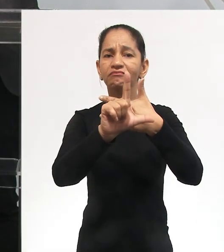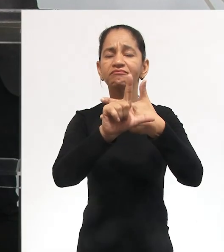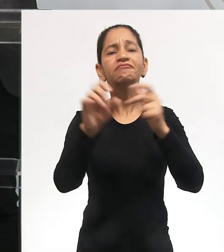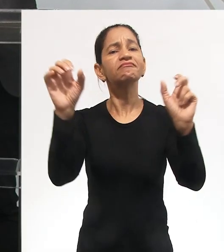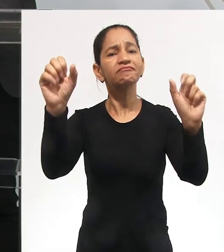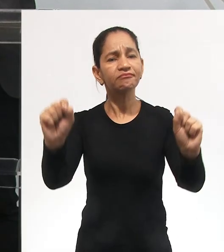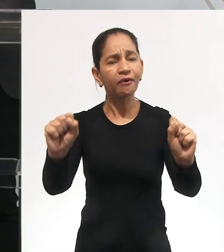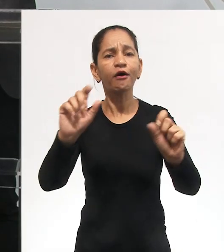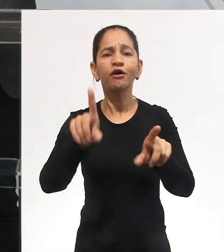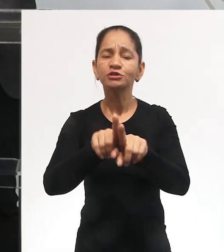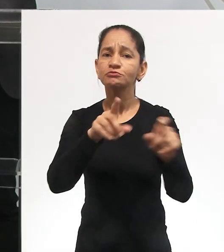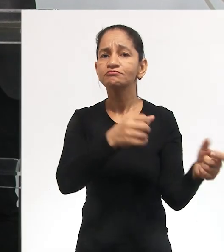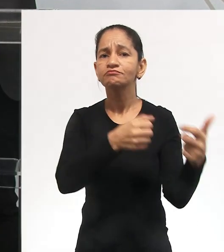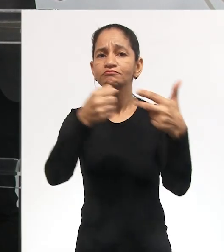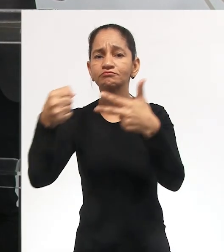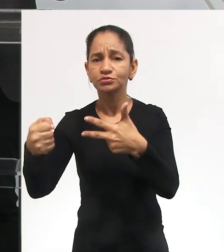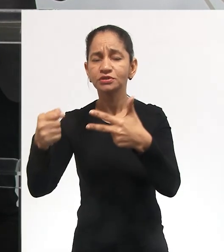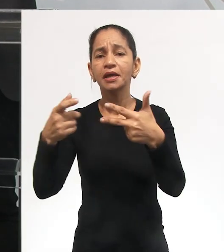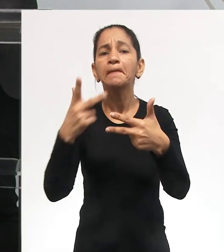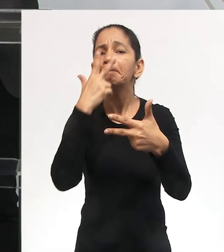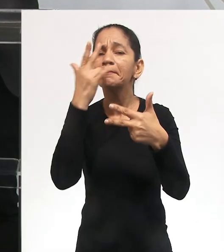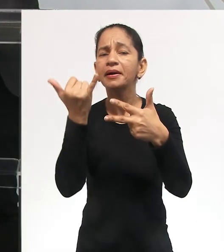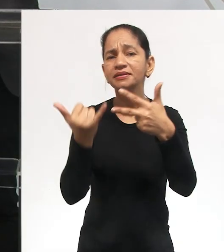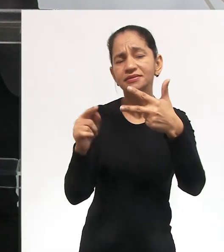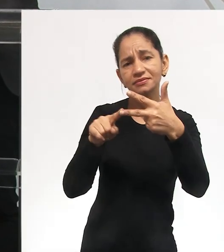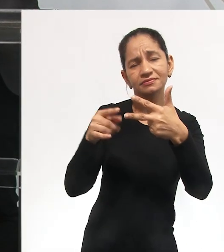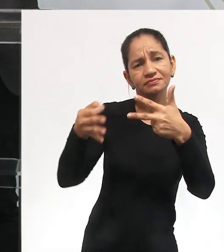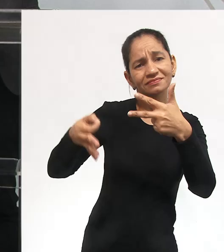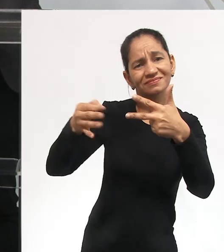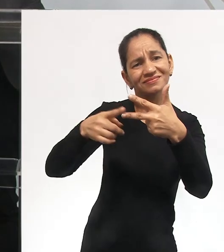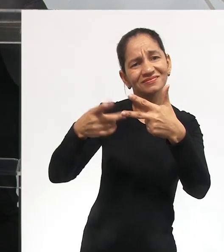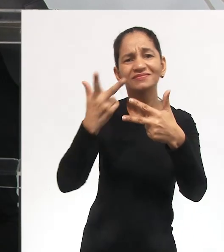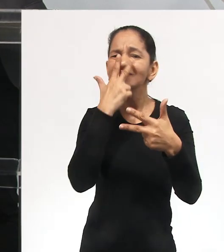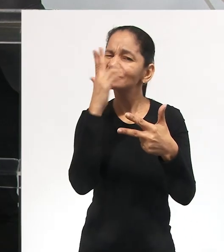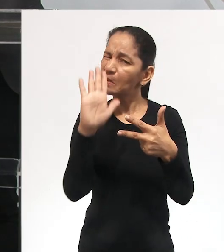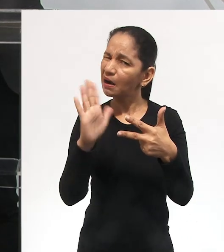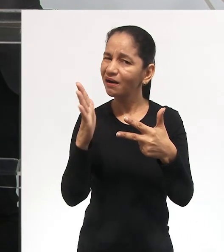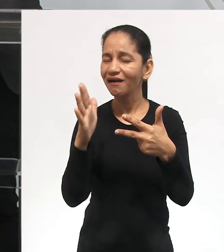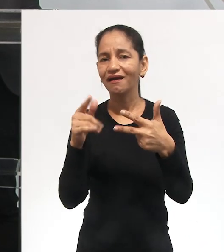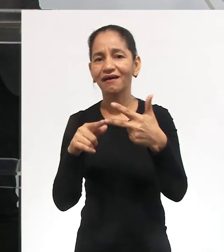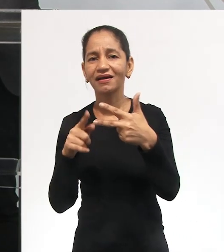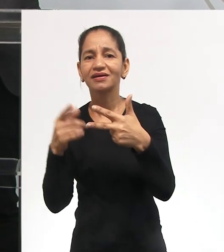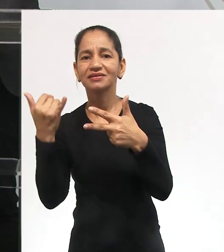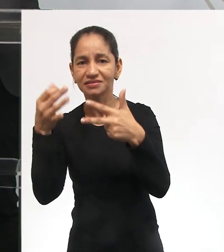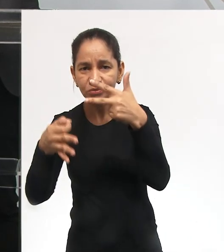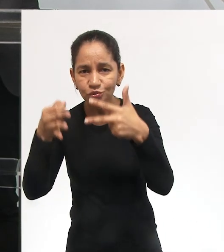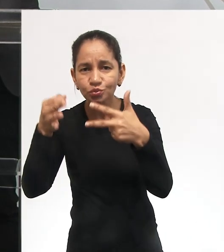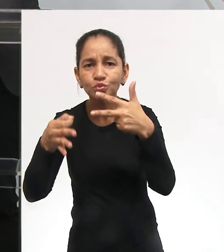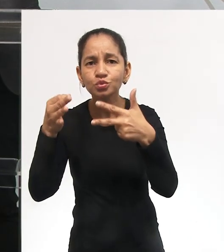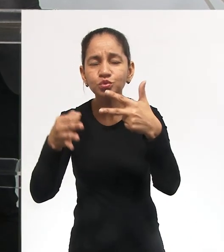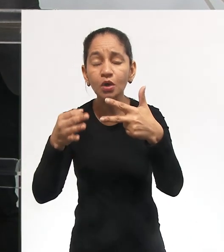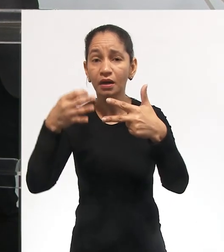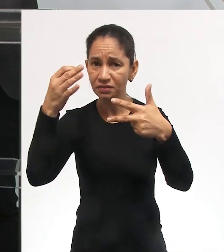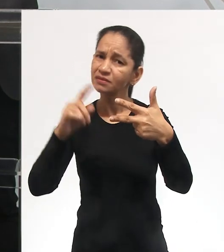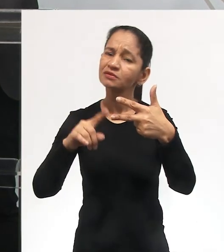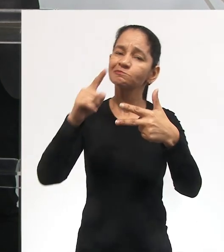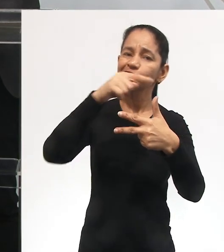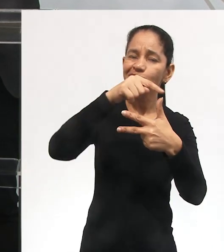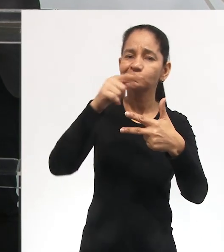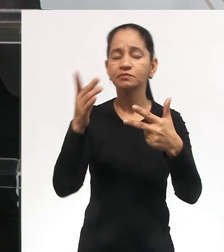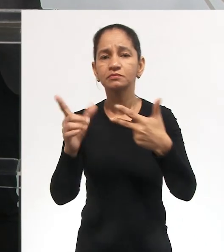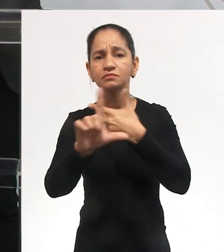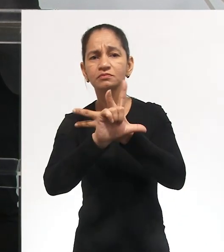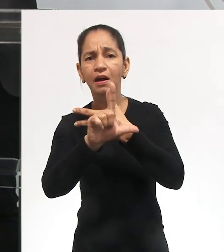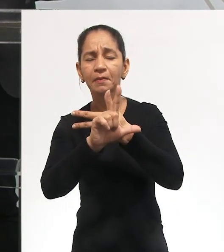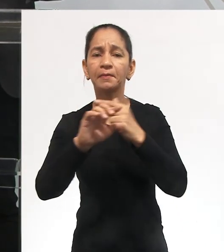com certos poderes do judiciário e do executivo. É como o executivo, né, pudesse atuar com poderes, né, do judiciário e do